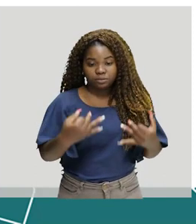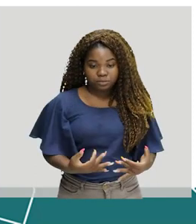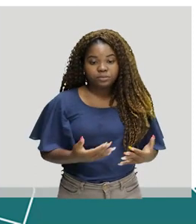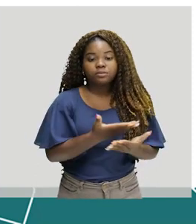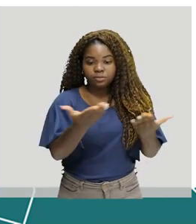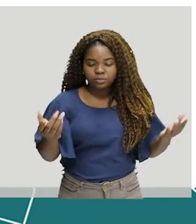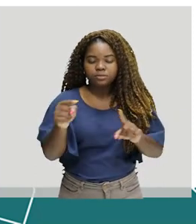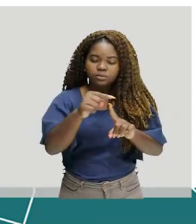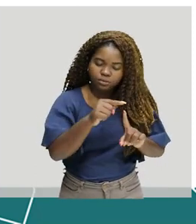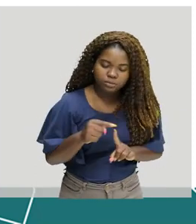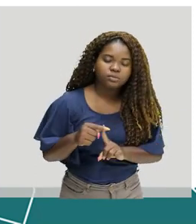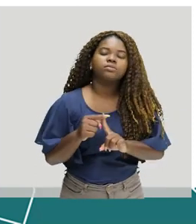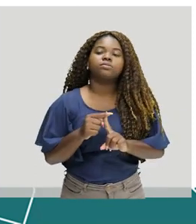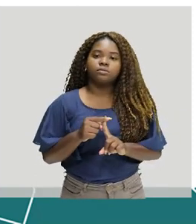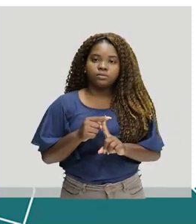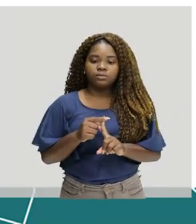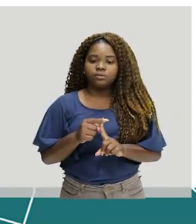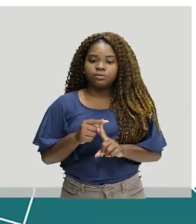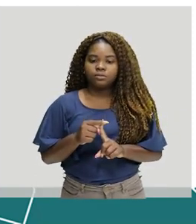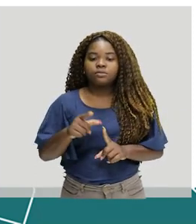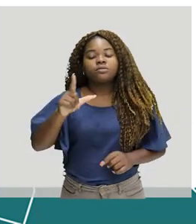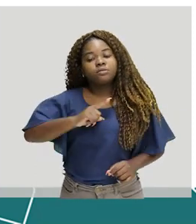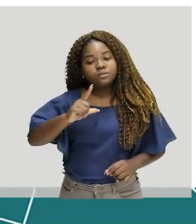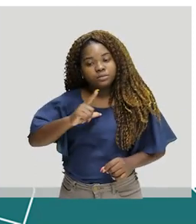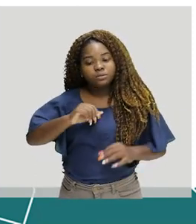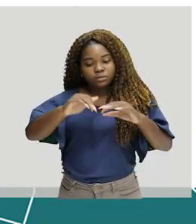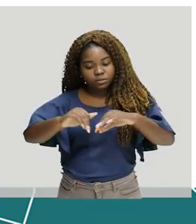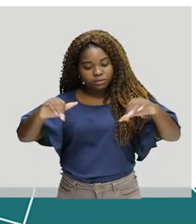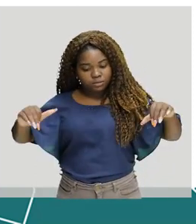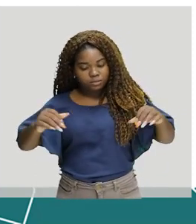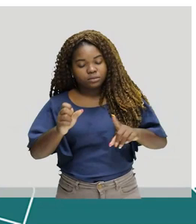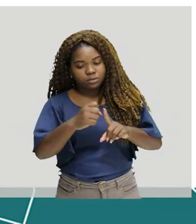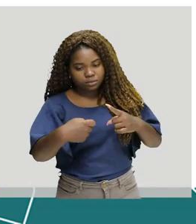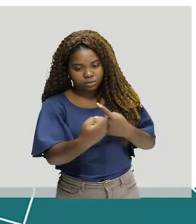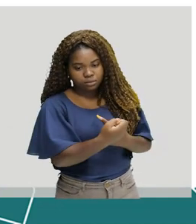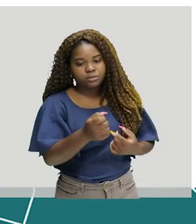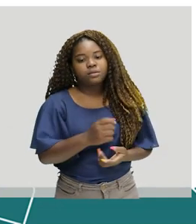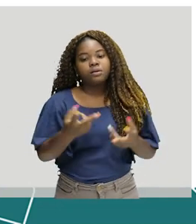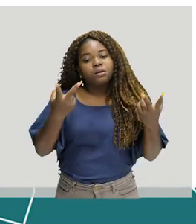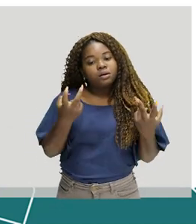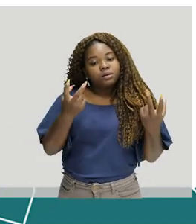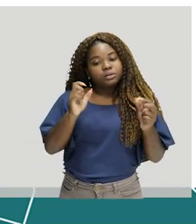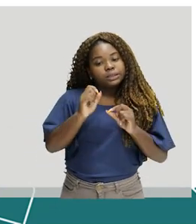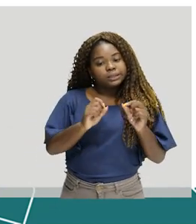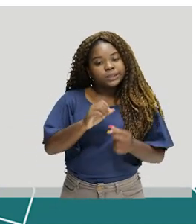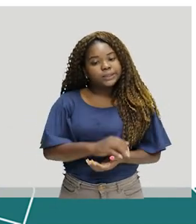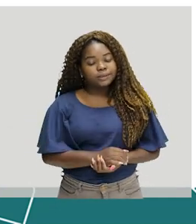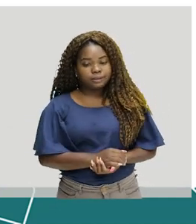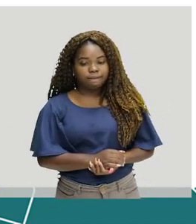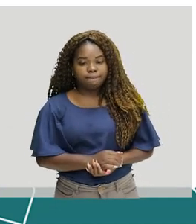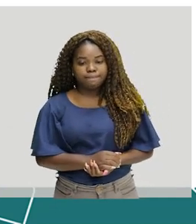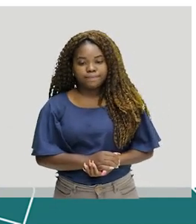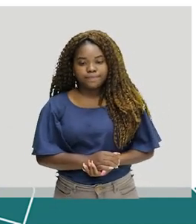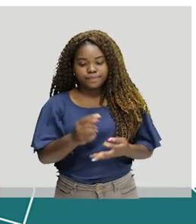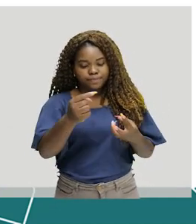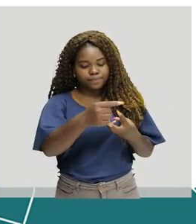formas as maneiras que existem paraa gente dividir a sociedade o que a gente percebe a sociedade a partir